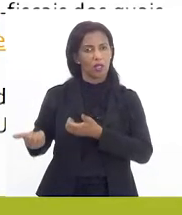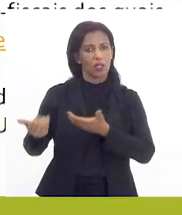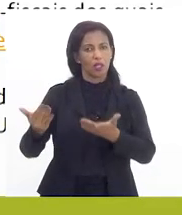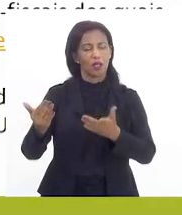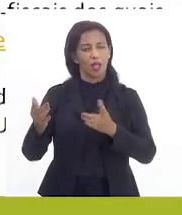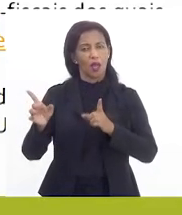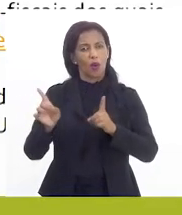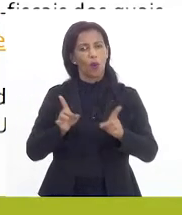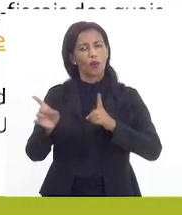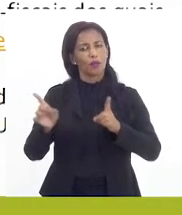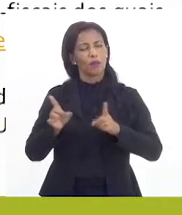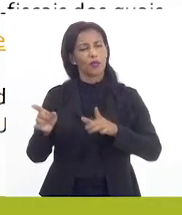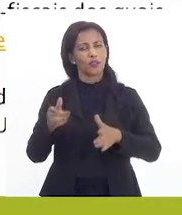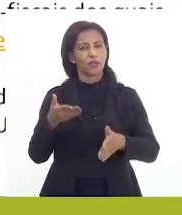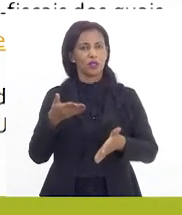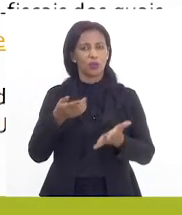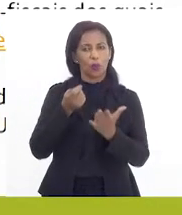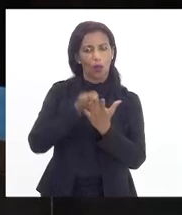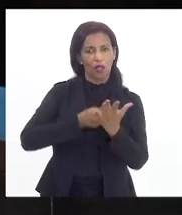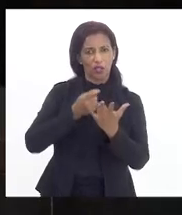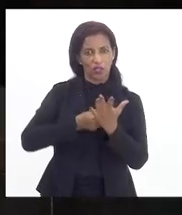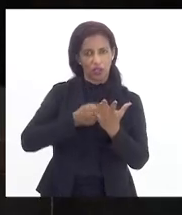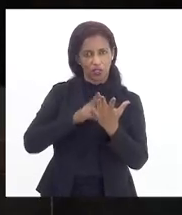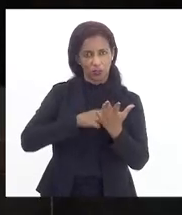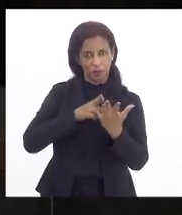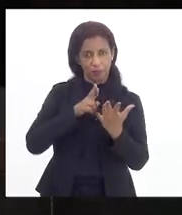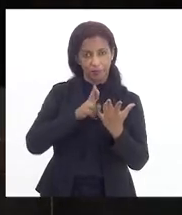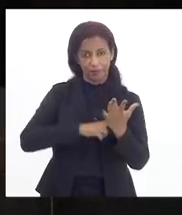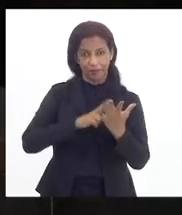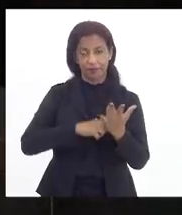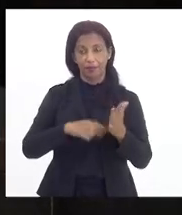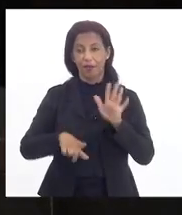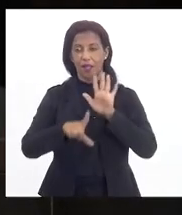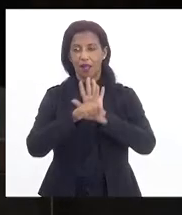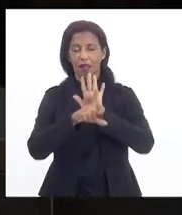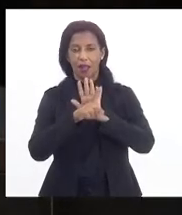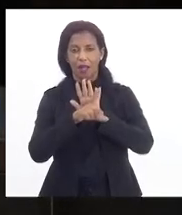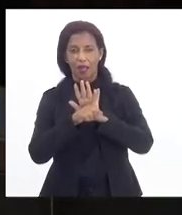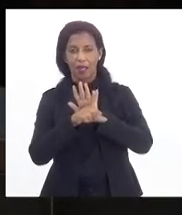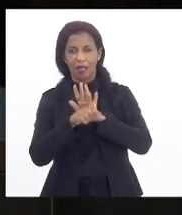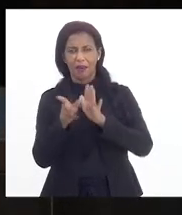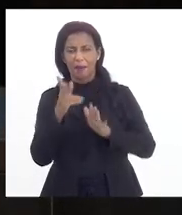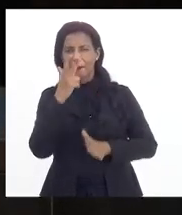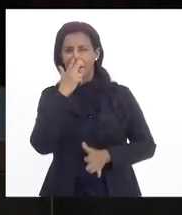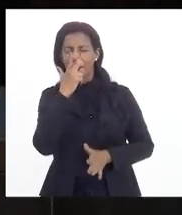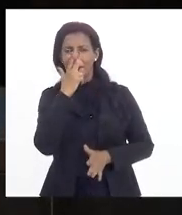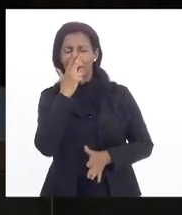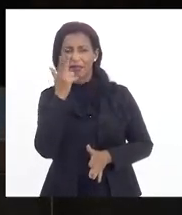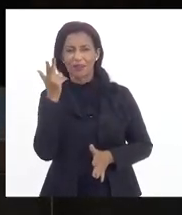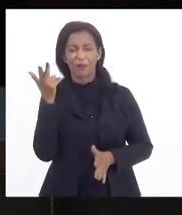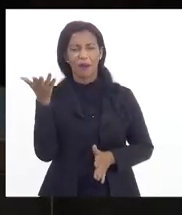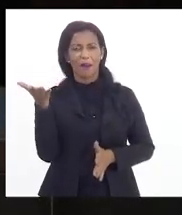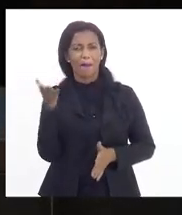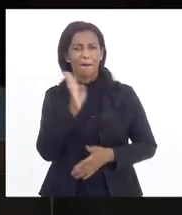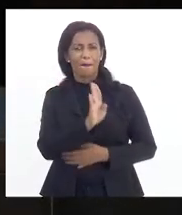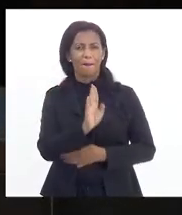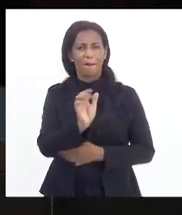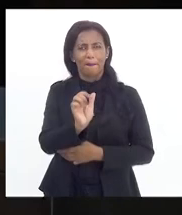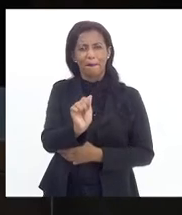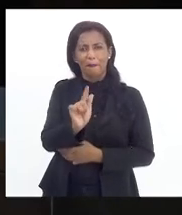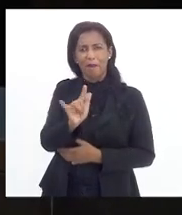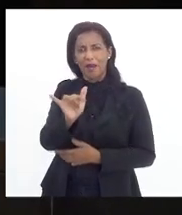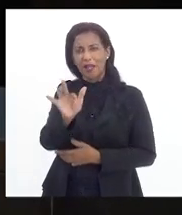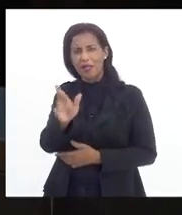contrapartidas de entrada no regime a lei 159 o decreto 2.681 são uma baliza legal para que o Rio de Janeiro